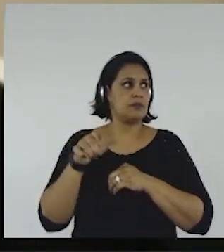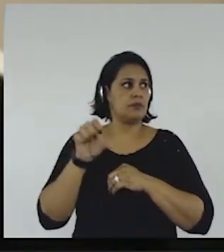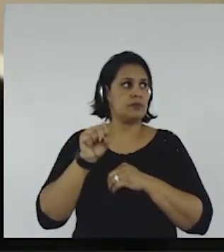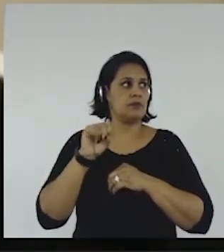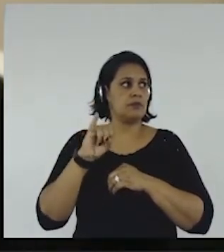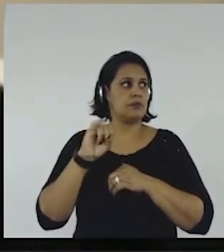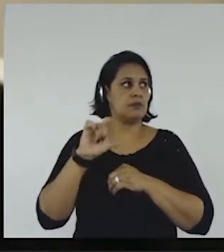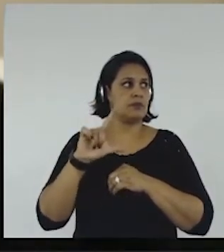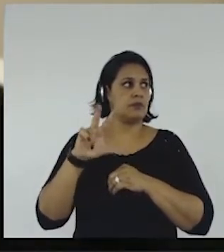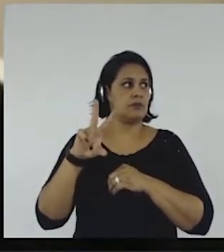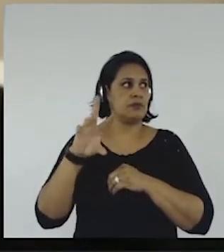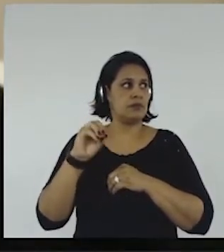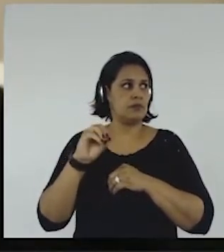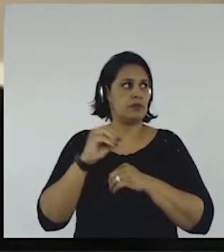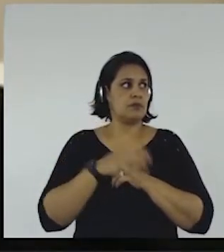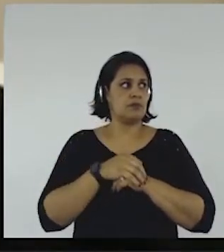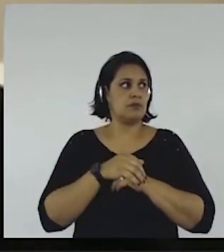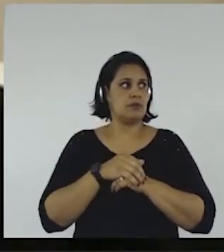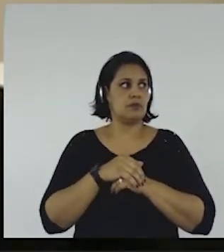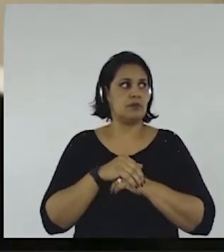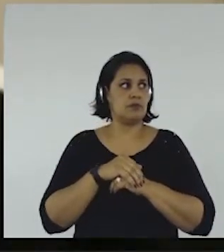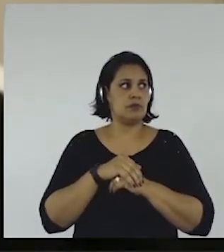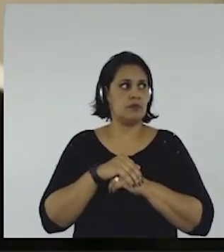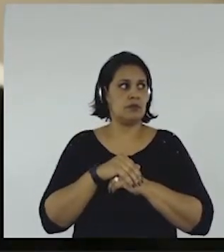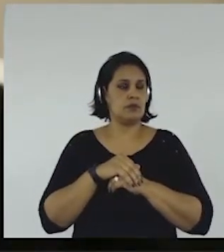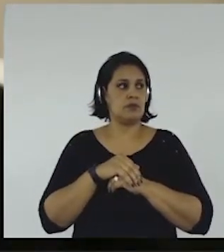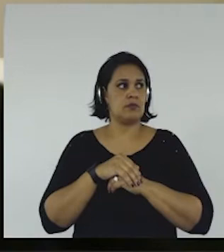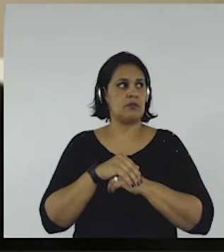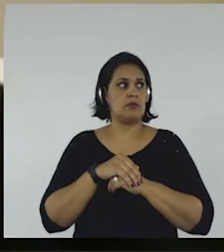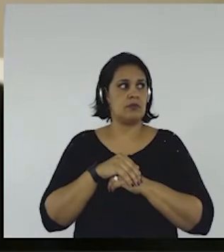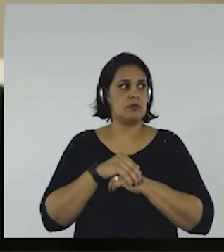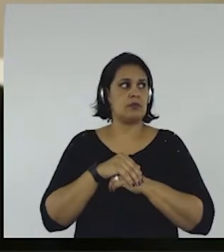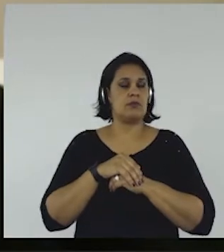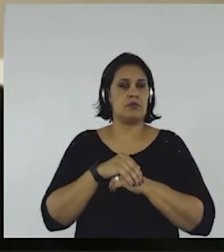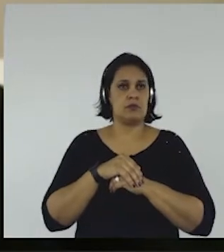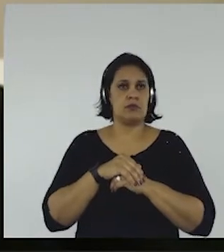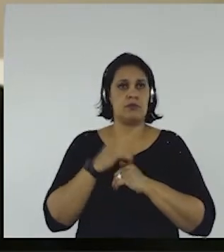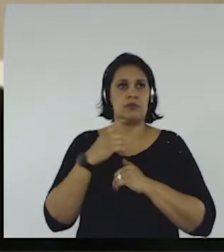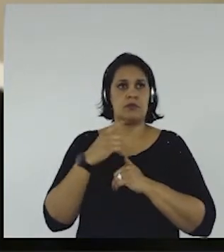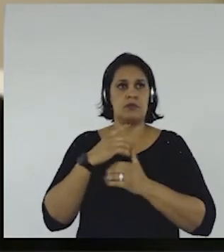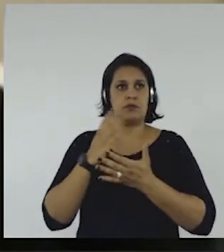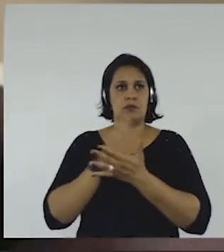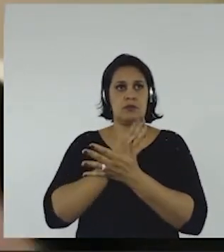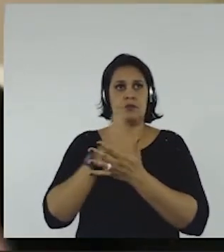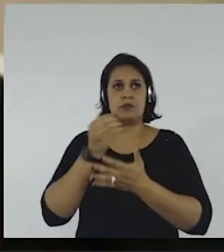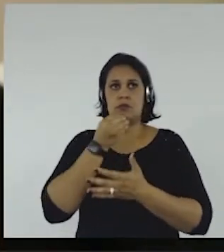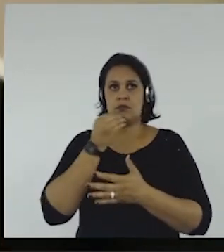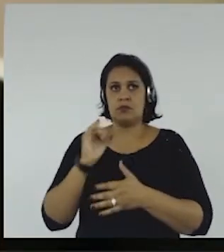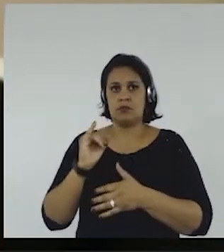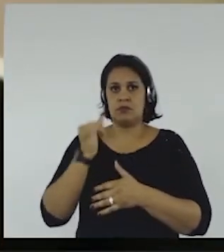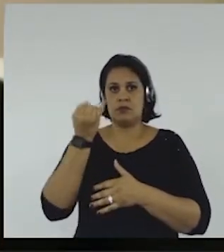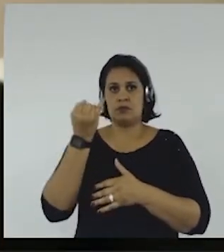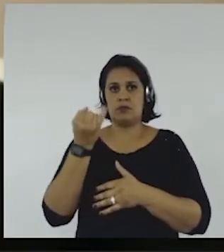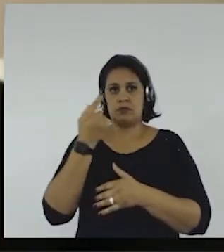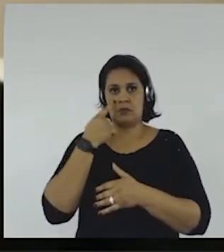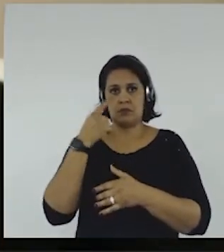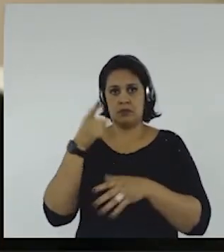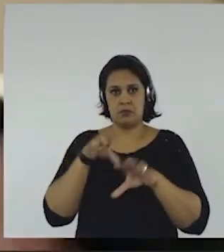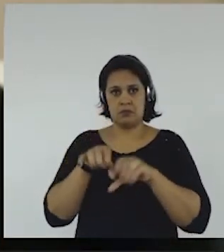Ele confidenciou, em algumas oportunidades, um pouco da formação